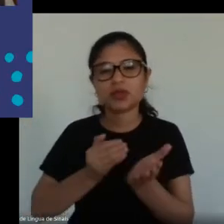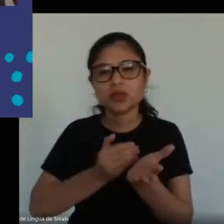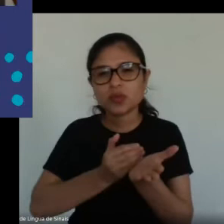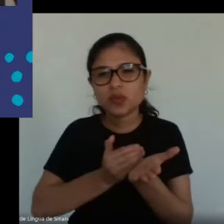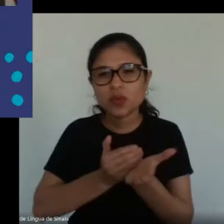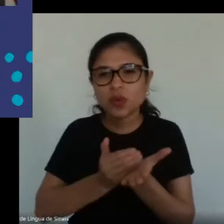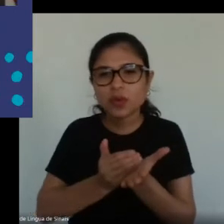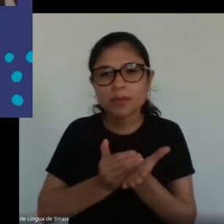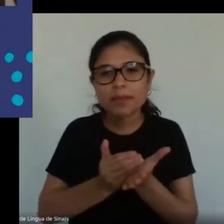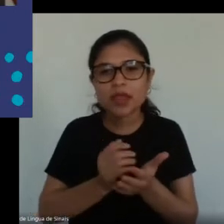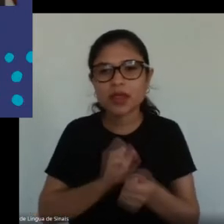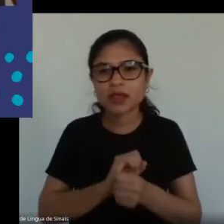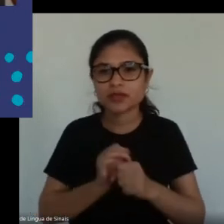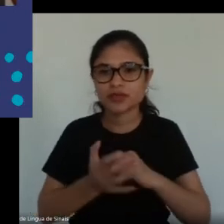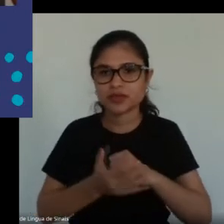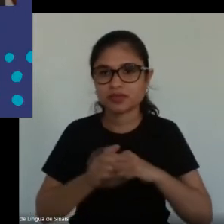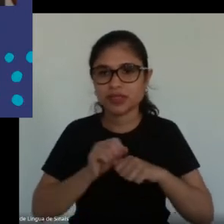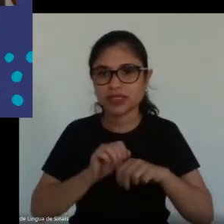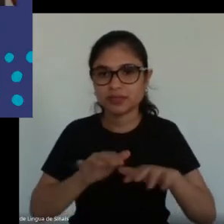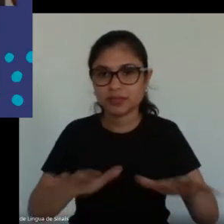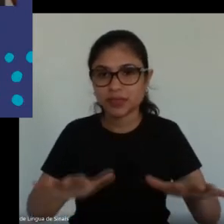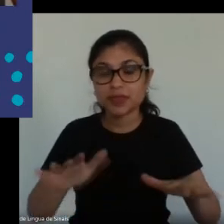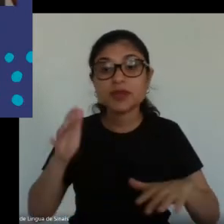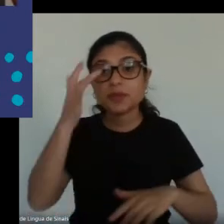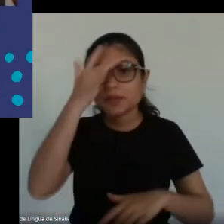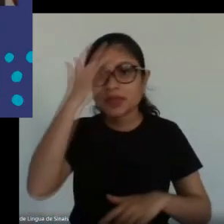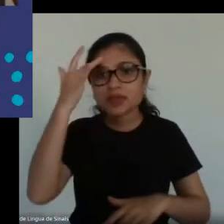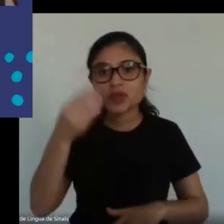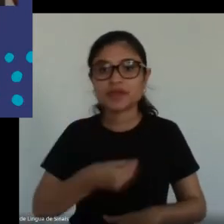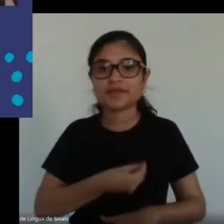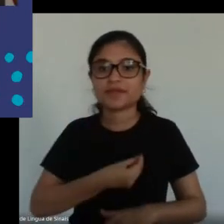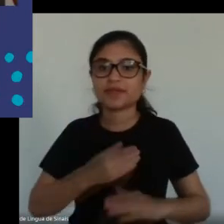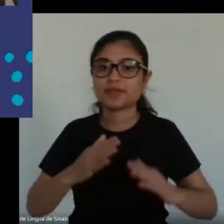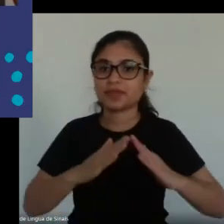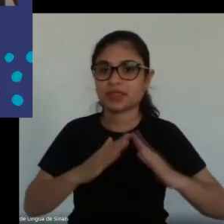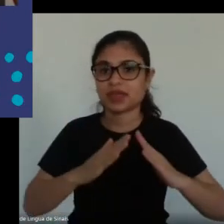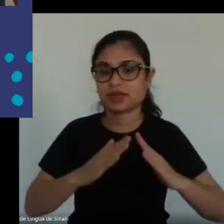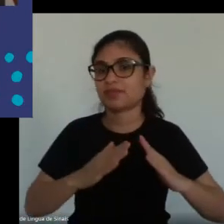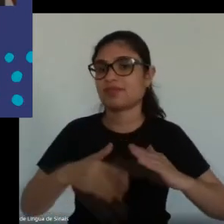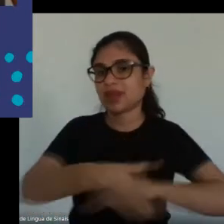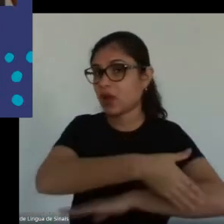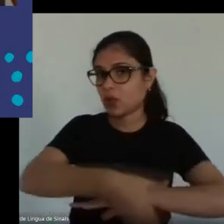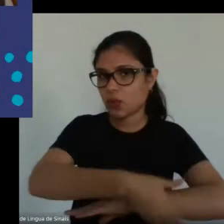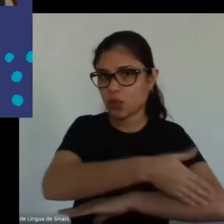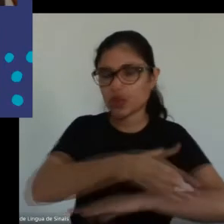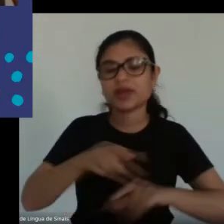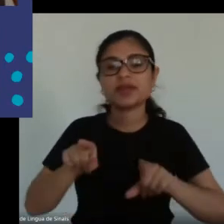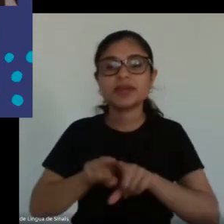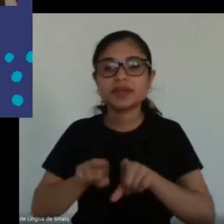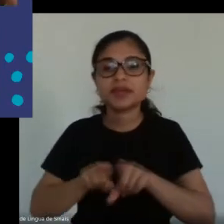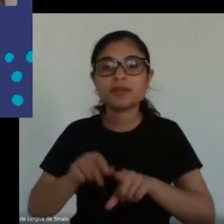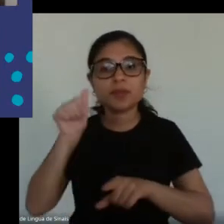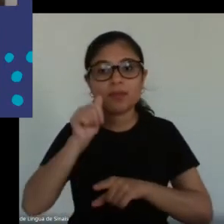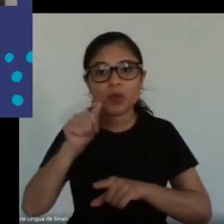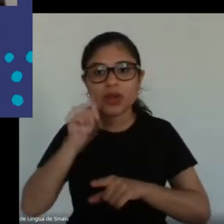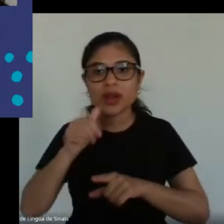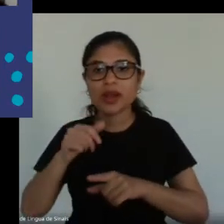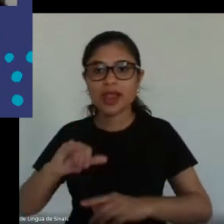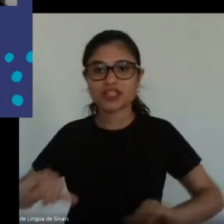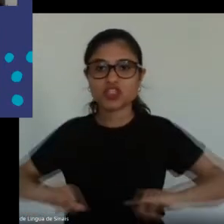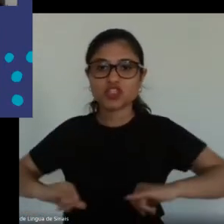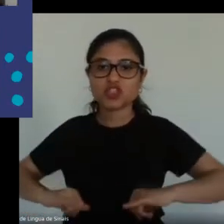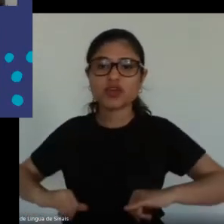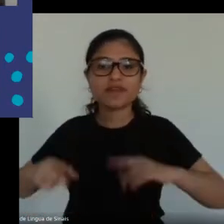no começo, as pessoas em situação de rua e as mulheres em situação de violência, elas